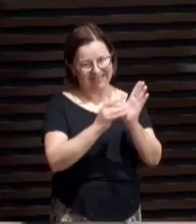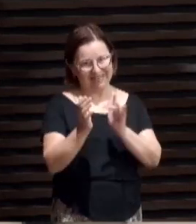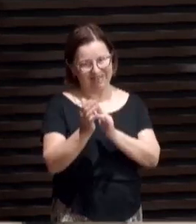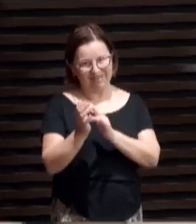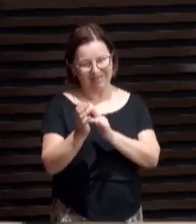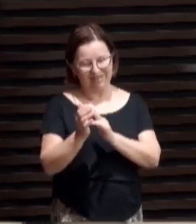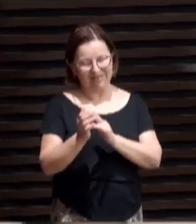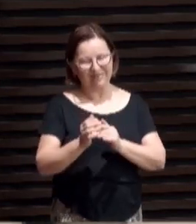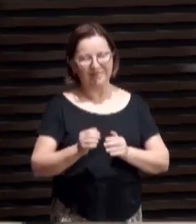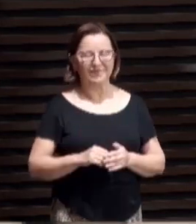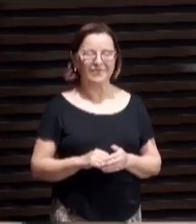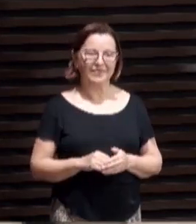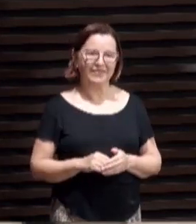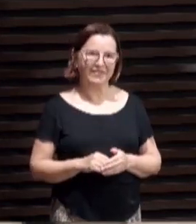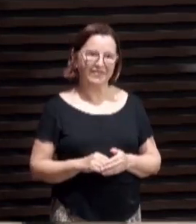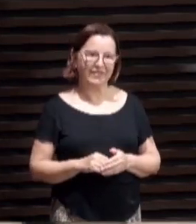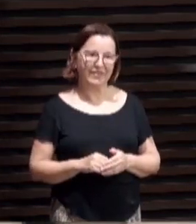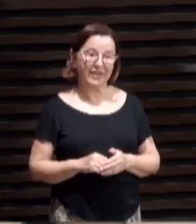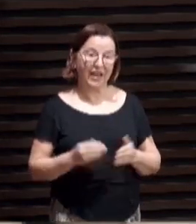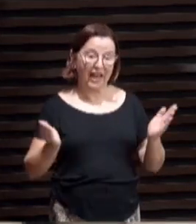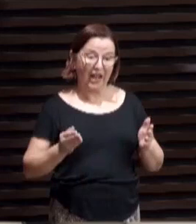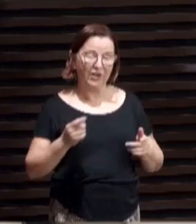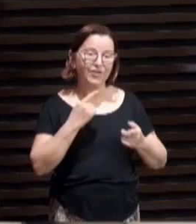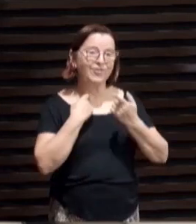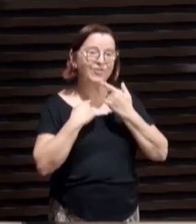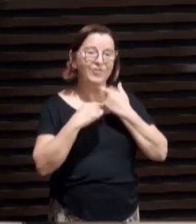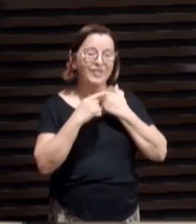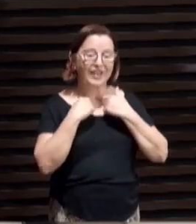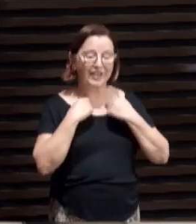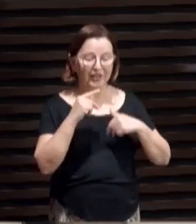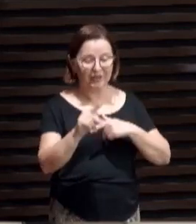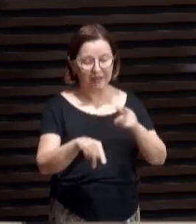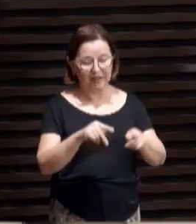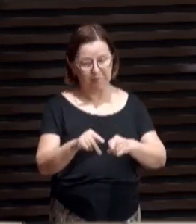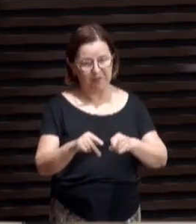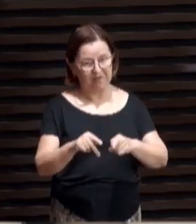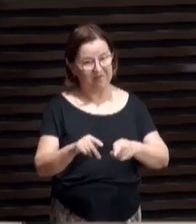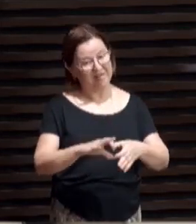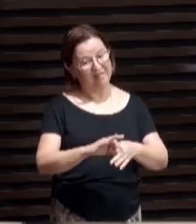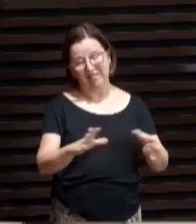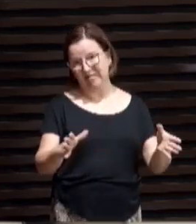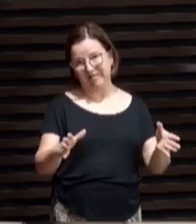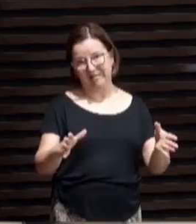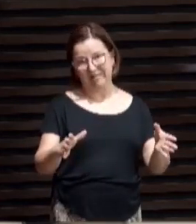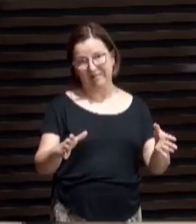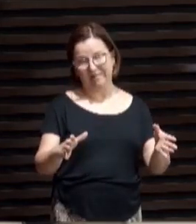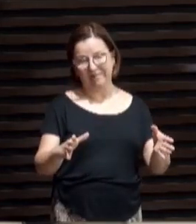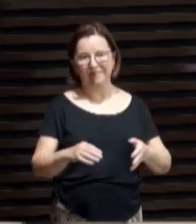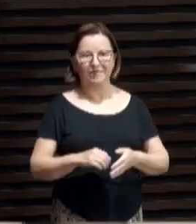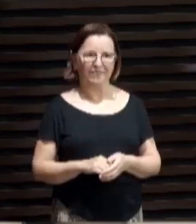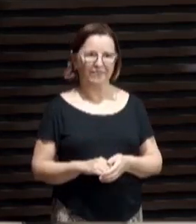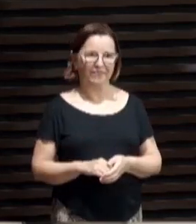seus desejos vis são concedidos a eles. O Filho de